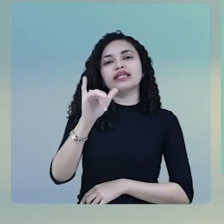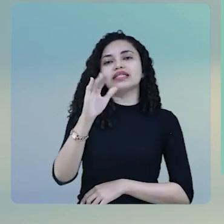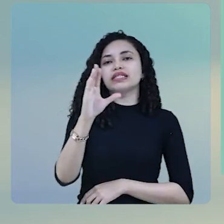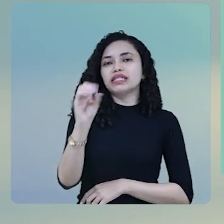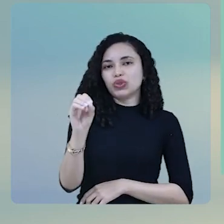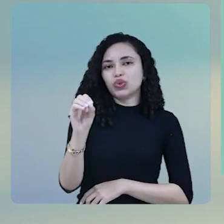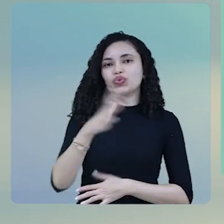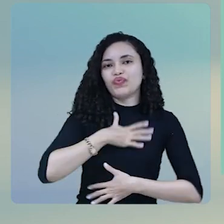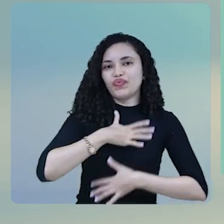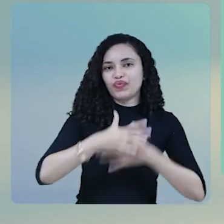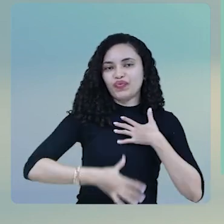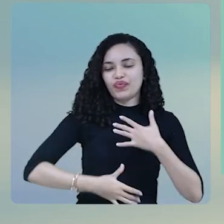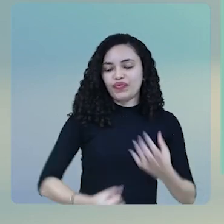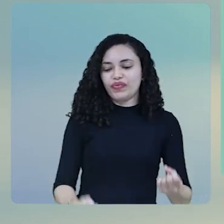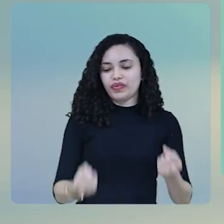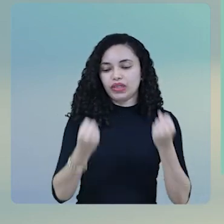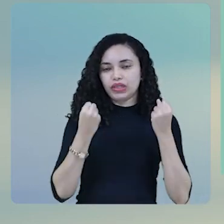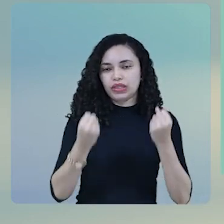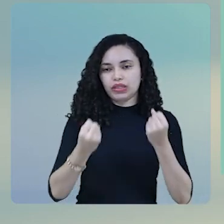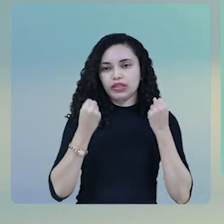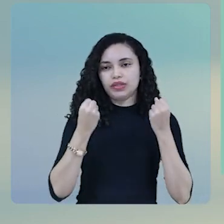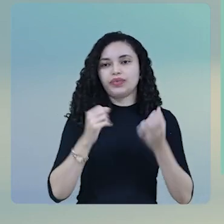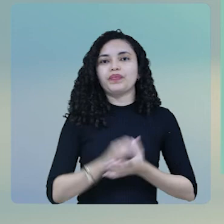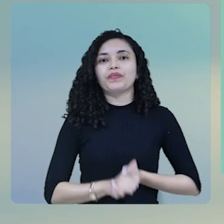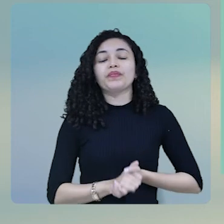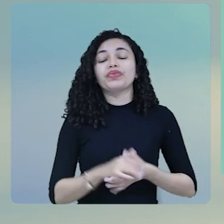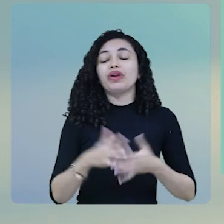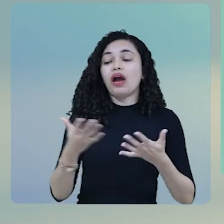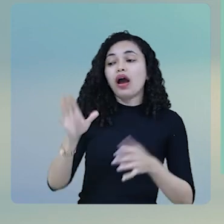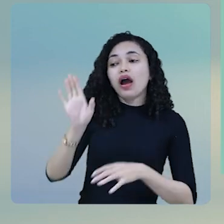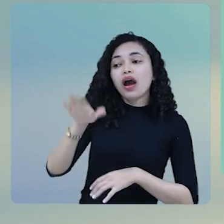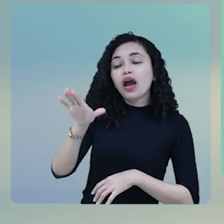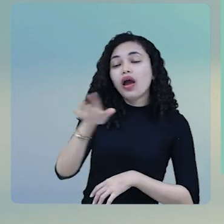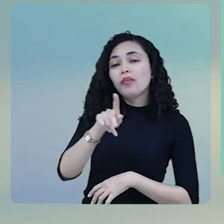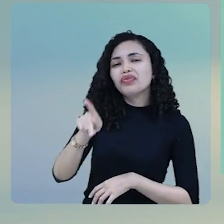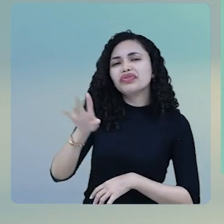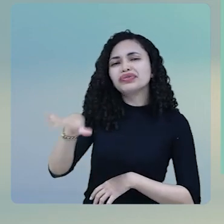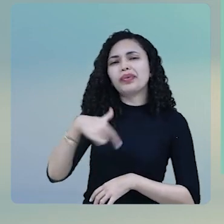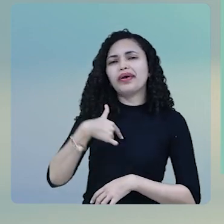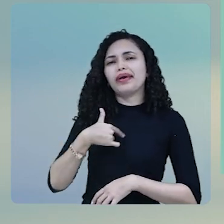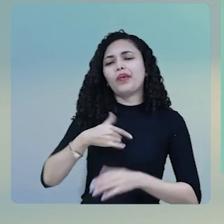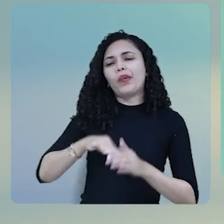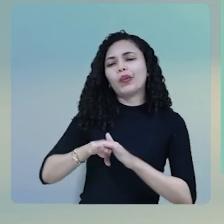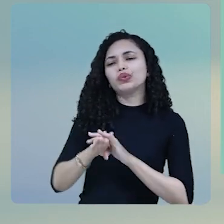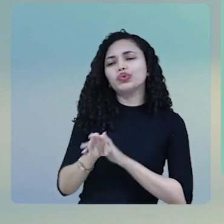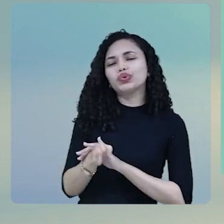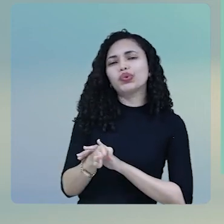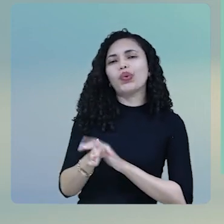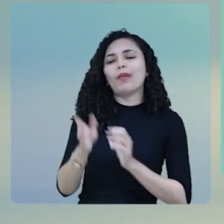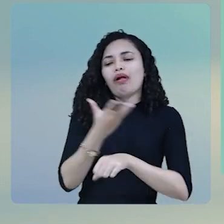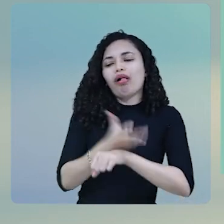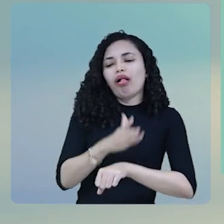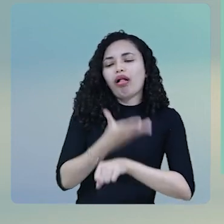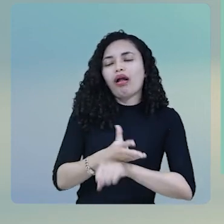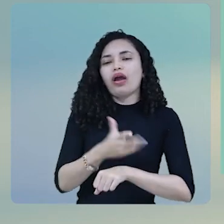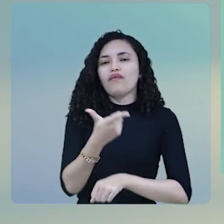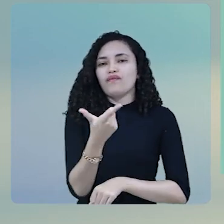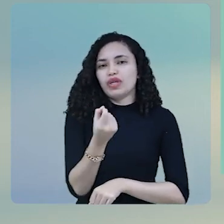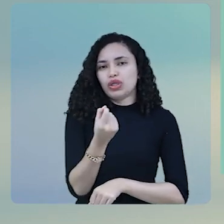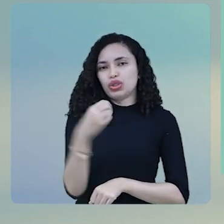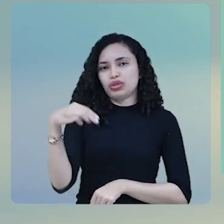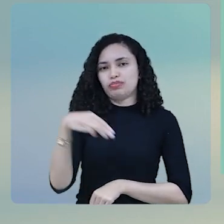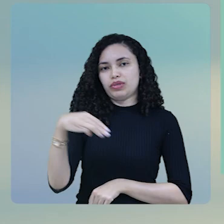seja, estou falando de exercício físico. Ah, professor, mas eu costumo fazer 20 minutos de atividade física diária,